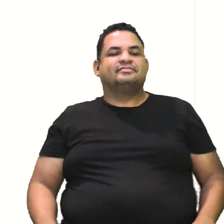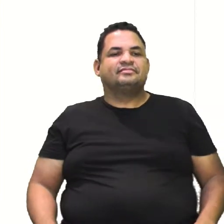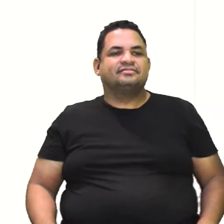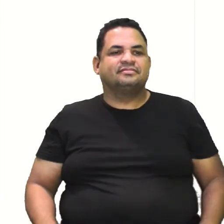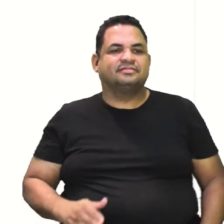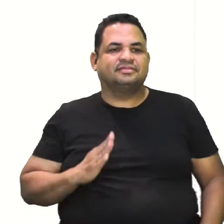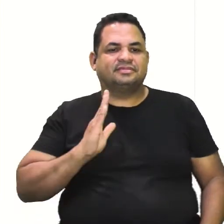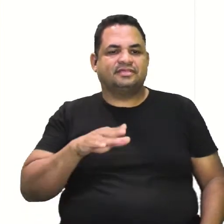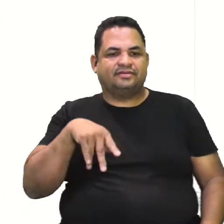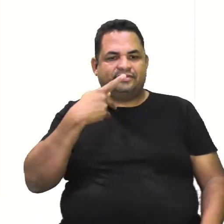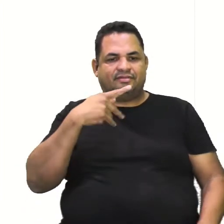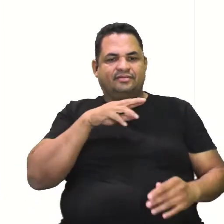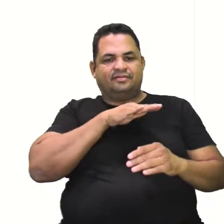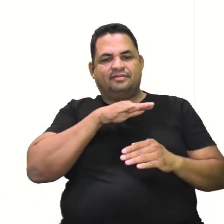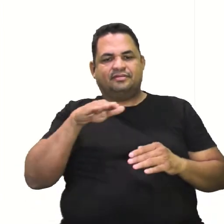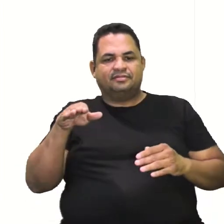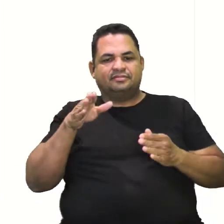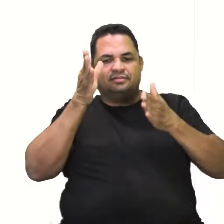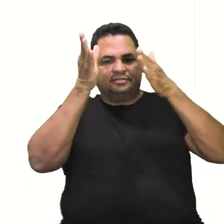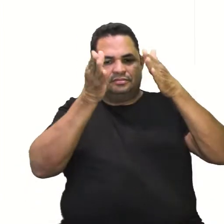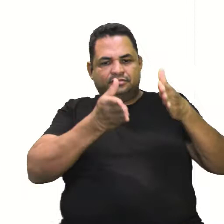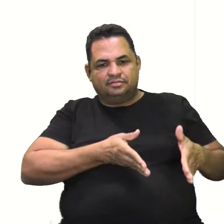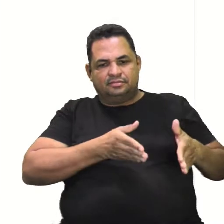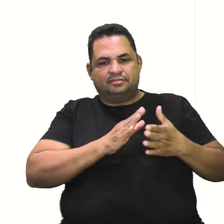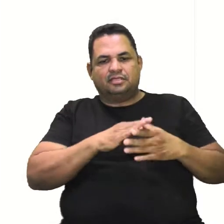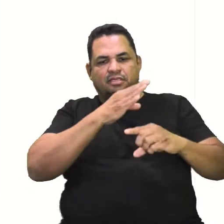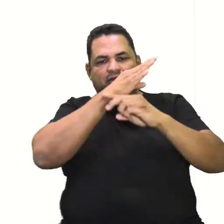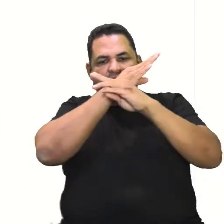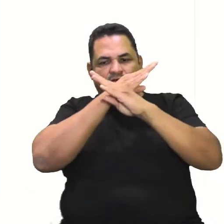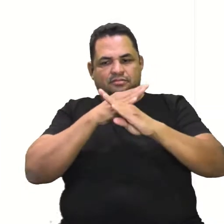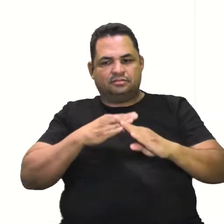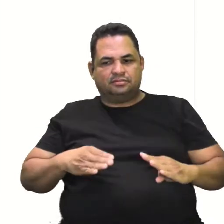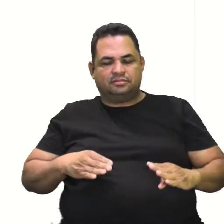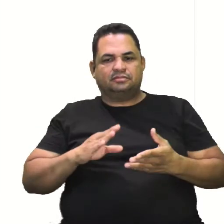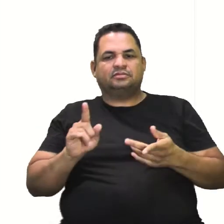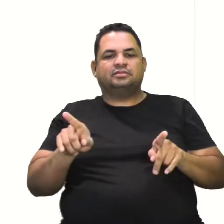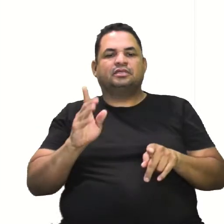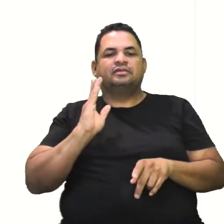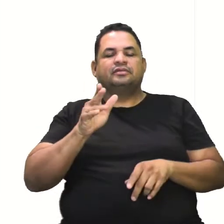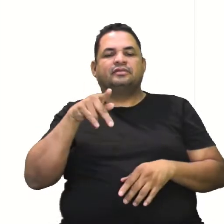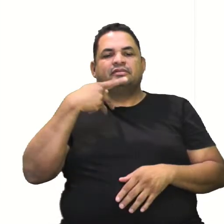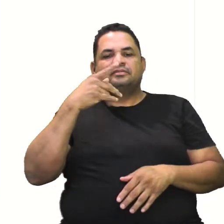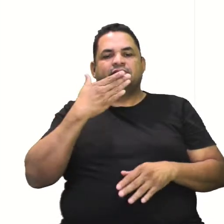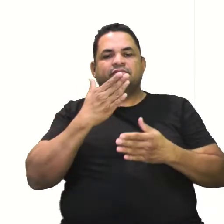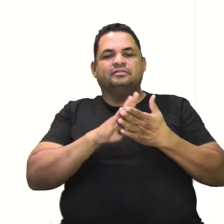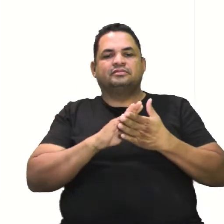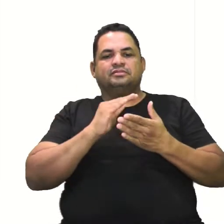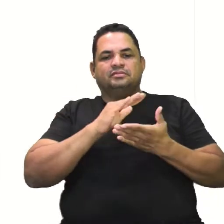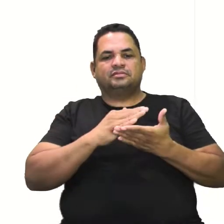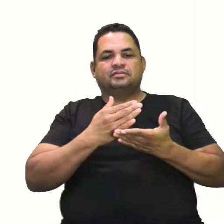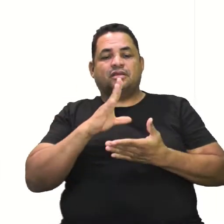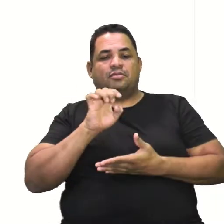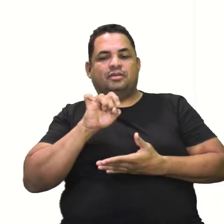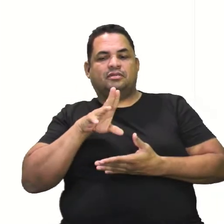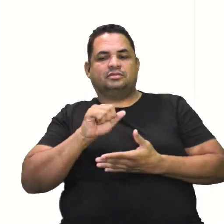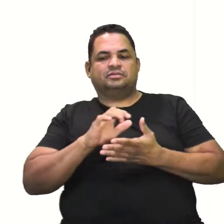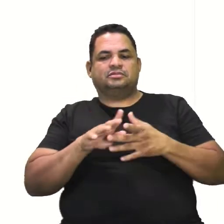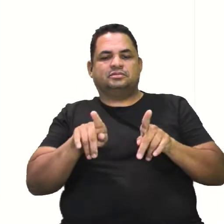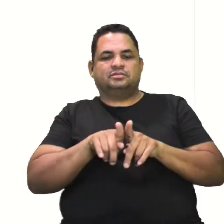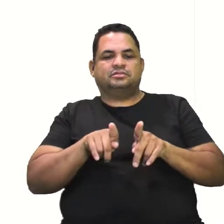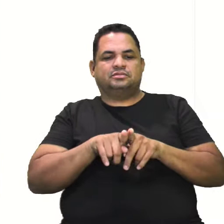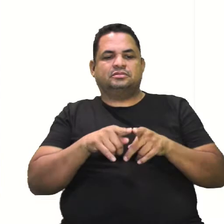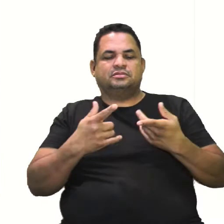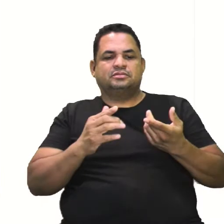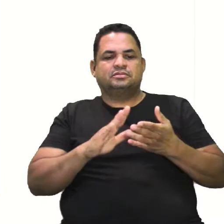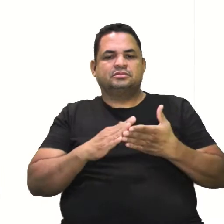já falamos sobre retas paralelas, já falamos sobre retas perpendiculares, já falamos sobre retas oblíquas e também falamos que